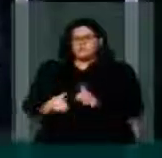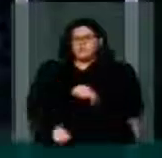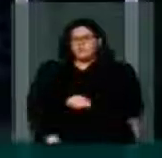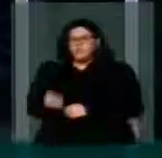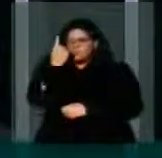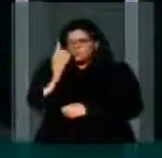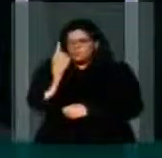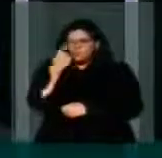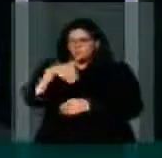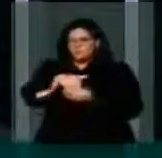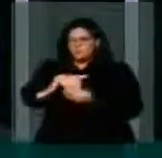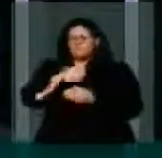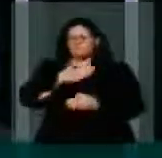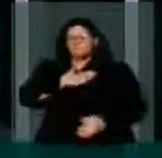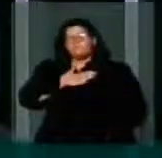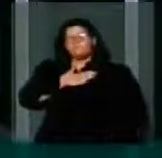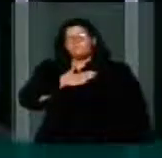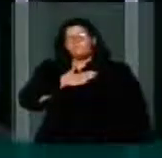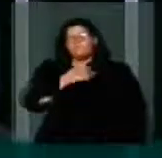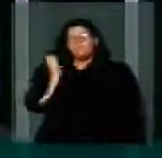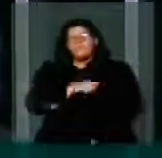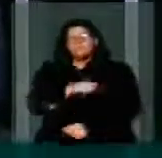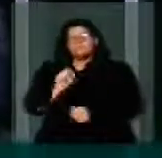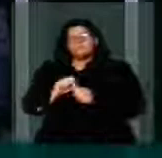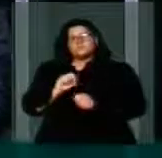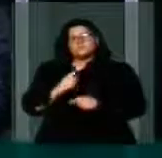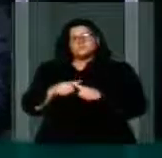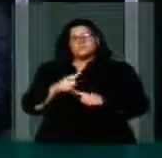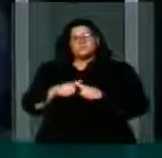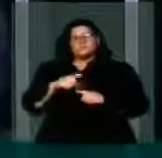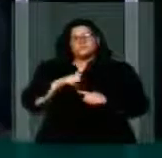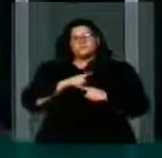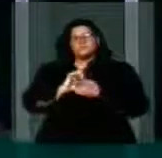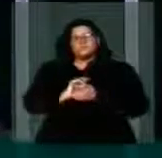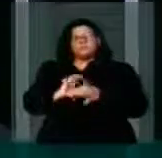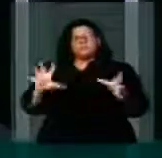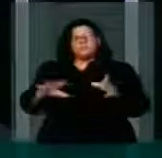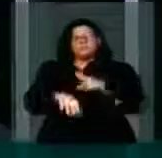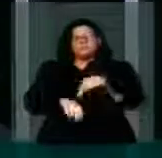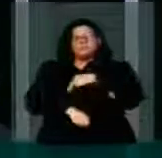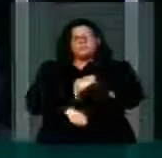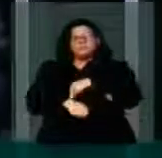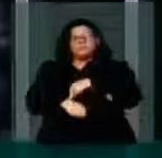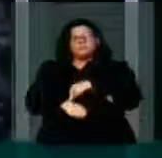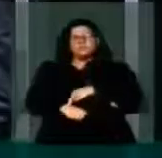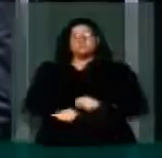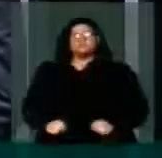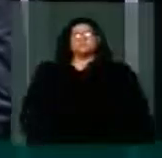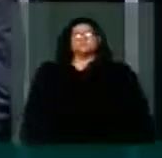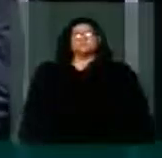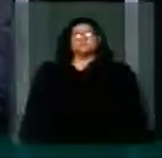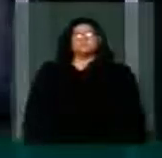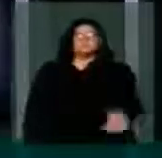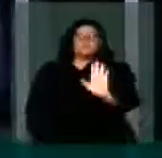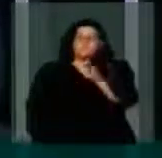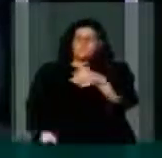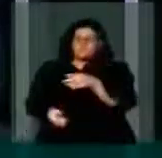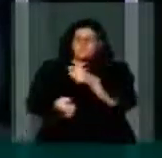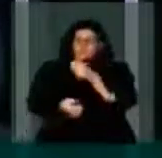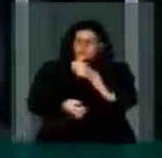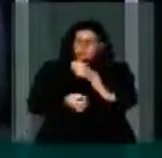último grito, esse será o meu, para que tenhamos a liberdade no nosso país. E já caminho para encerrar, senhor